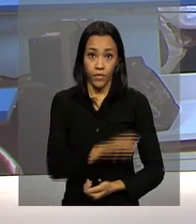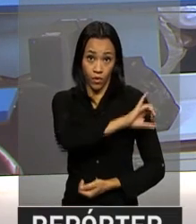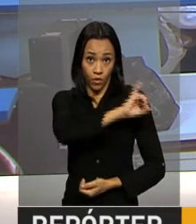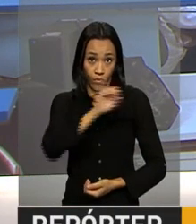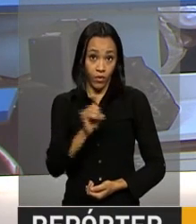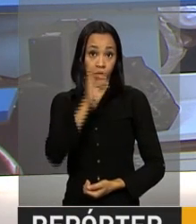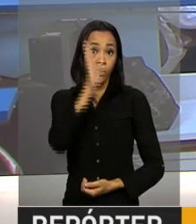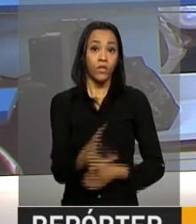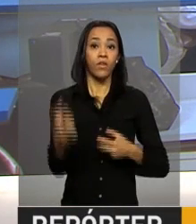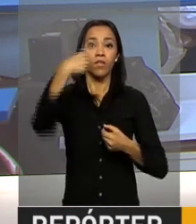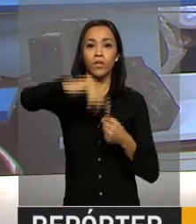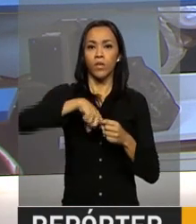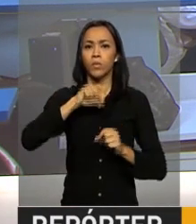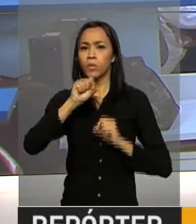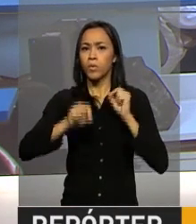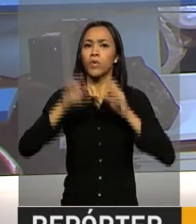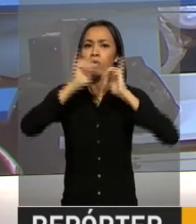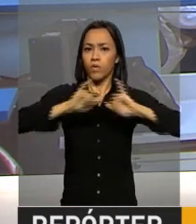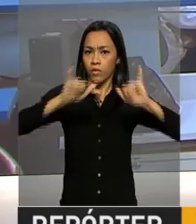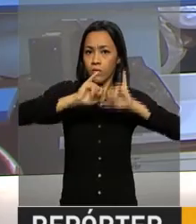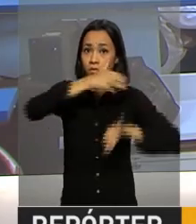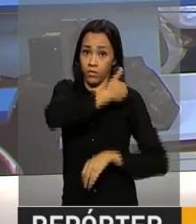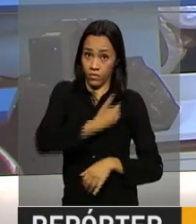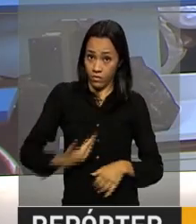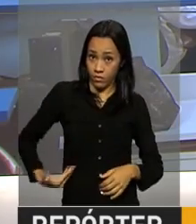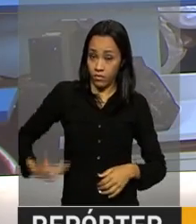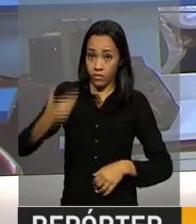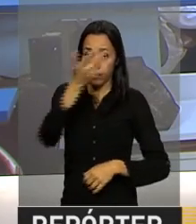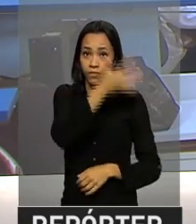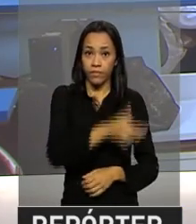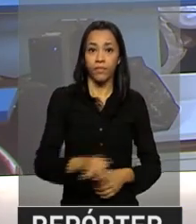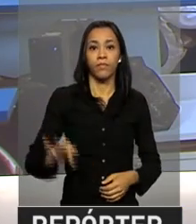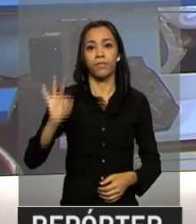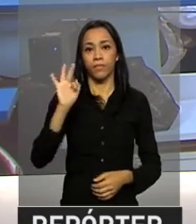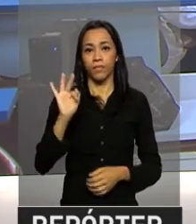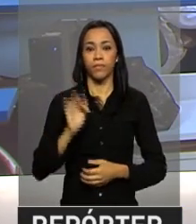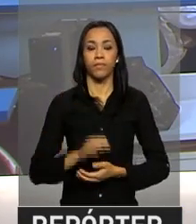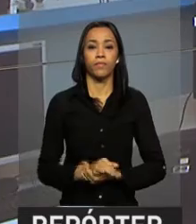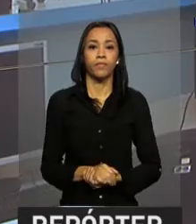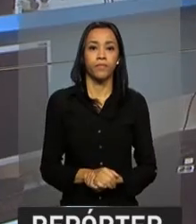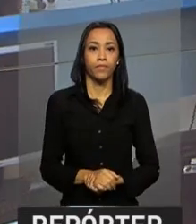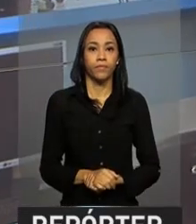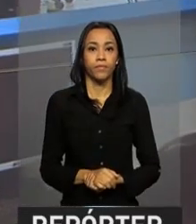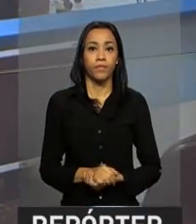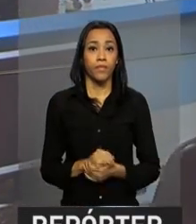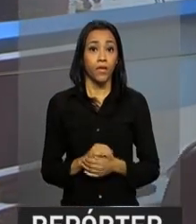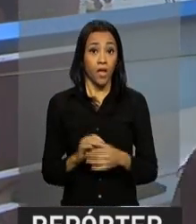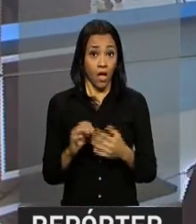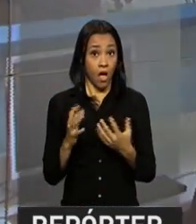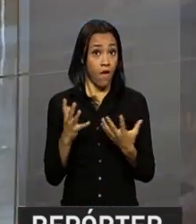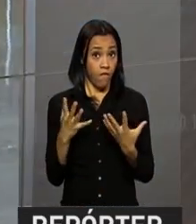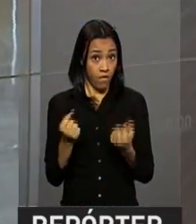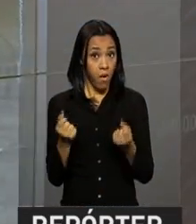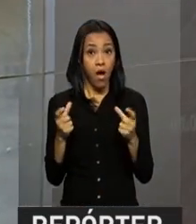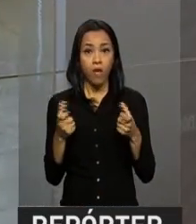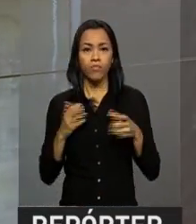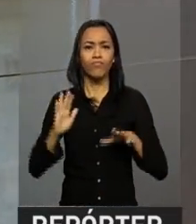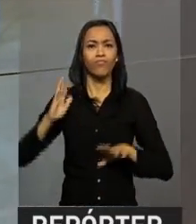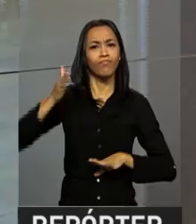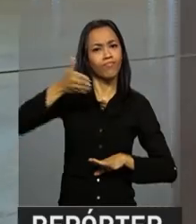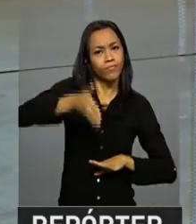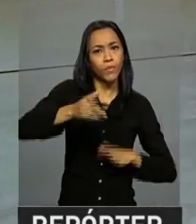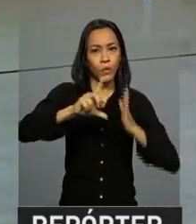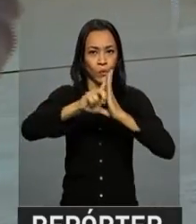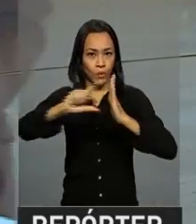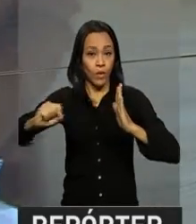Olá, estamos de volta com o repórter NBR e as notícias do governo federal. Vamos direto ao Palácio do